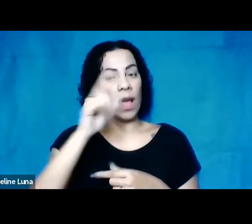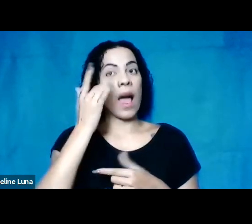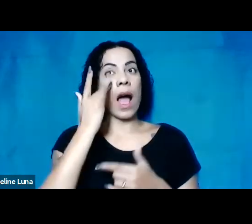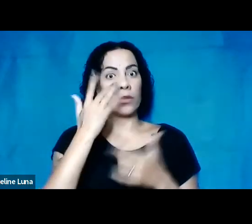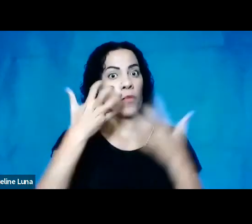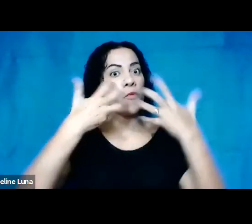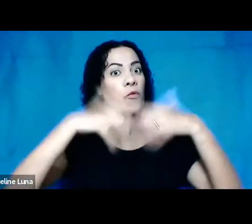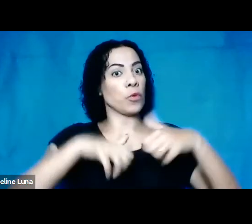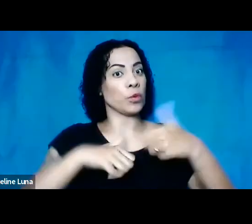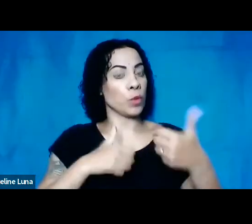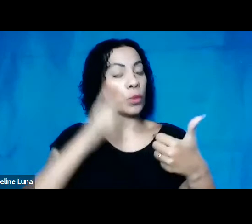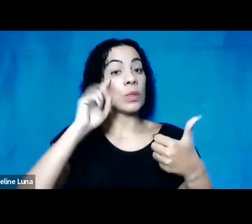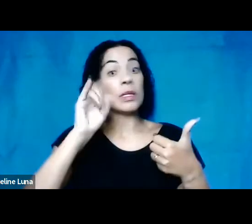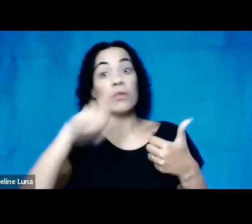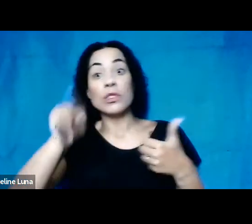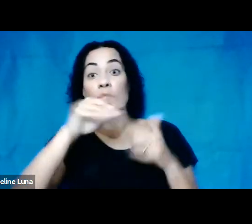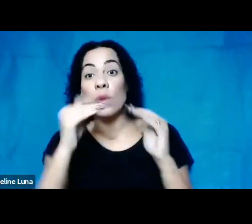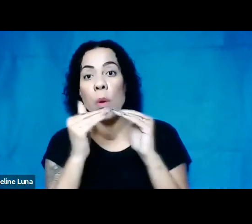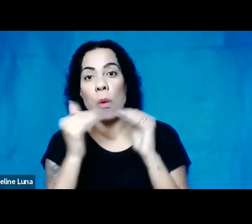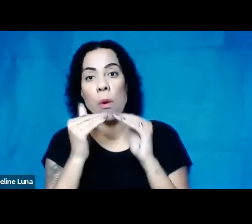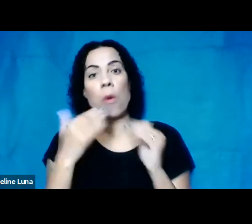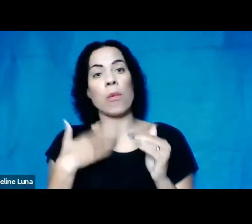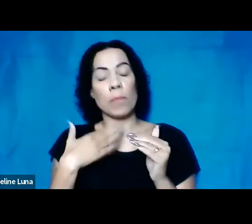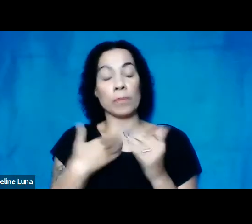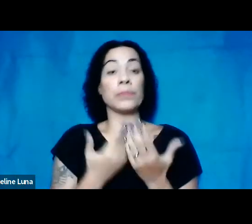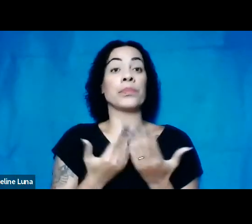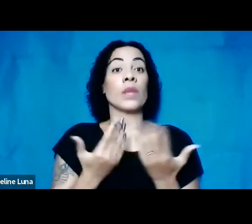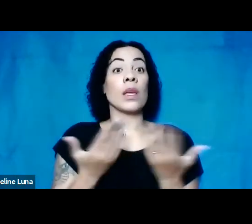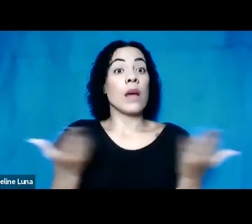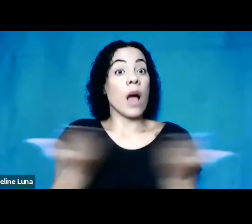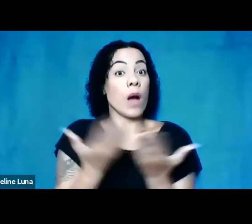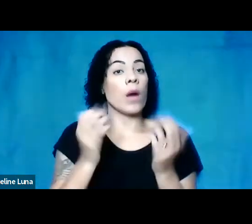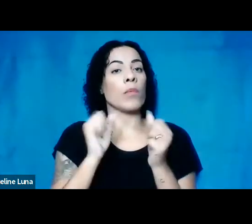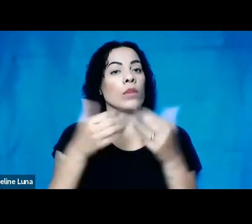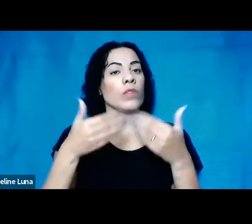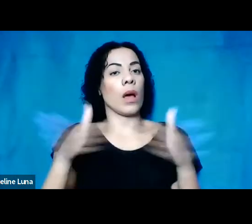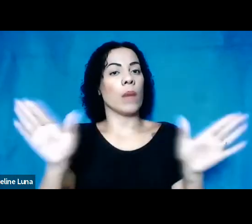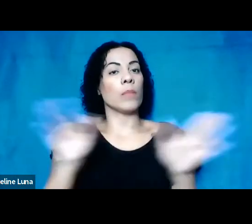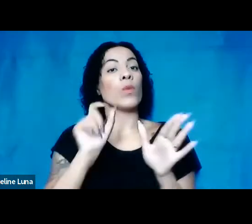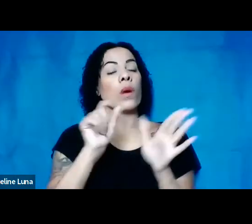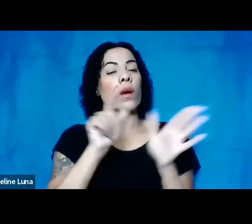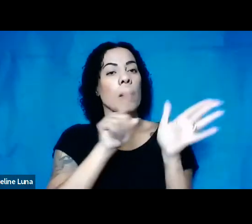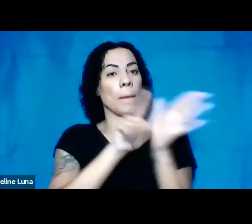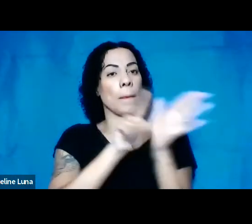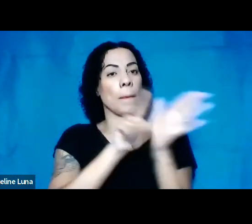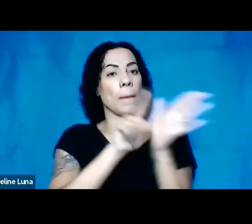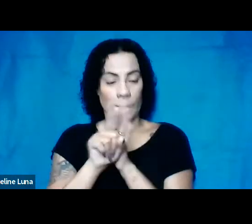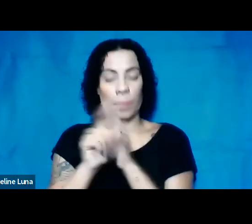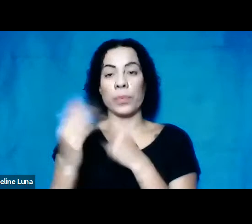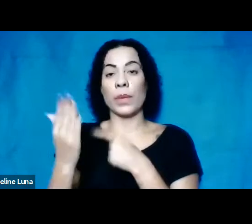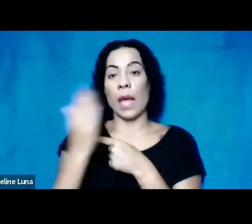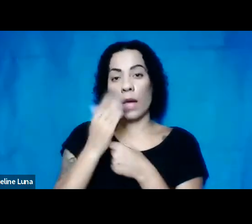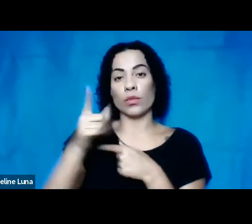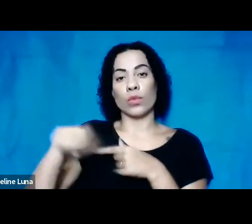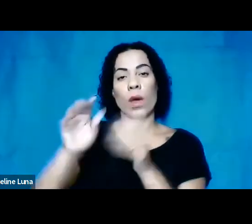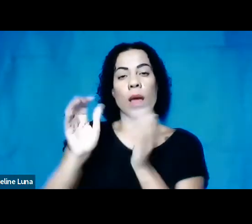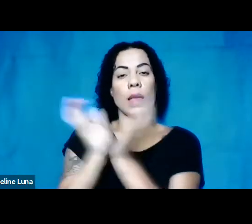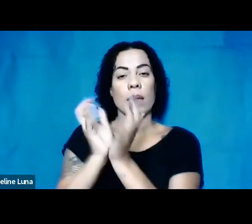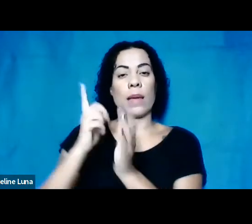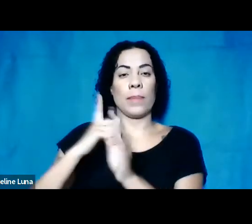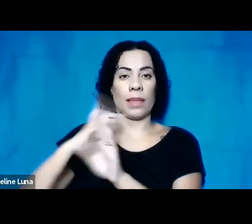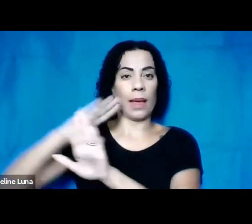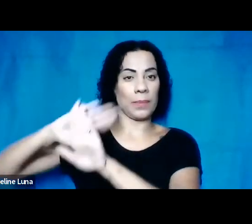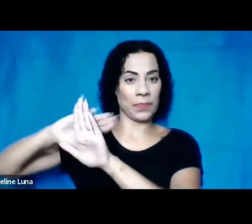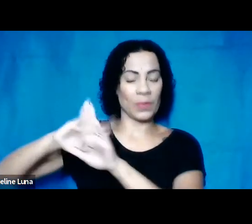sei vocês, né? Vamos agora para as perguntas. A gente preparou aqui com a Jo, ajuda da nossa equipe de bastidor, com a Tati, a